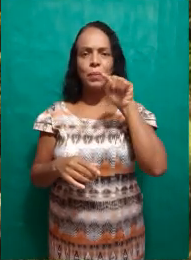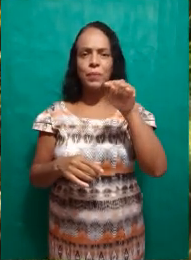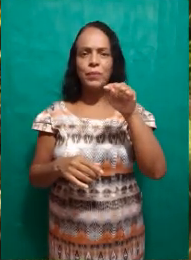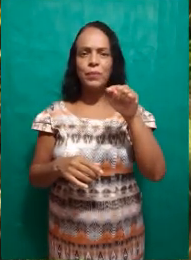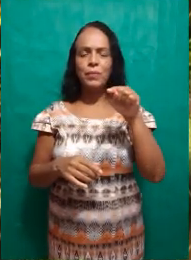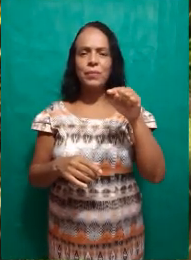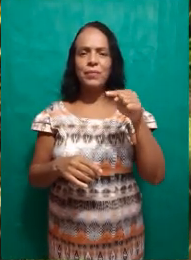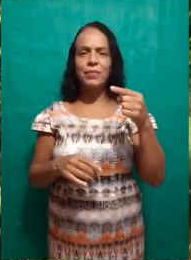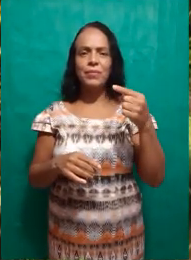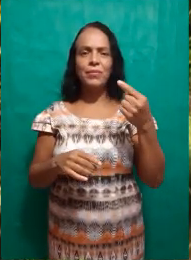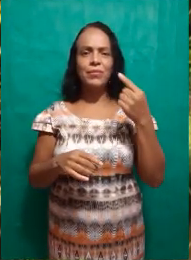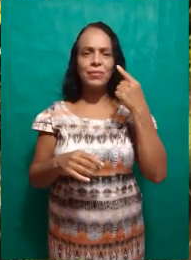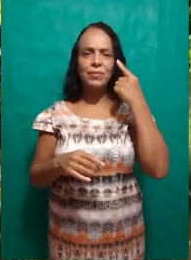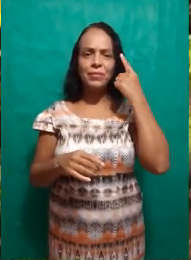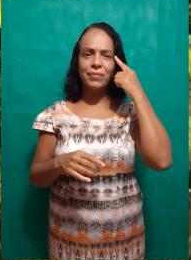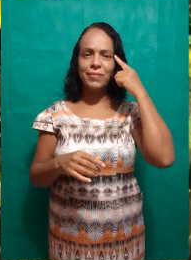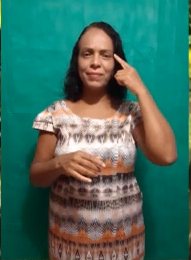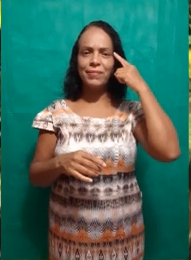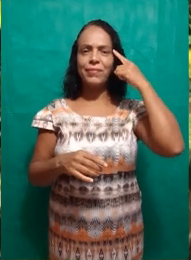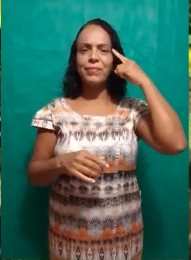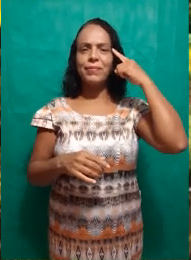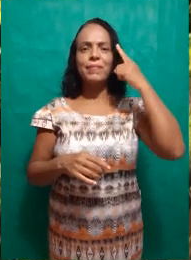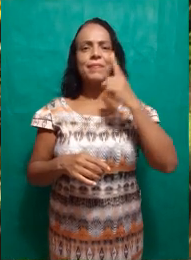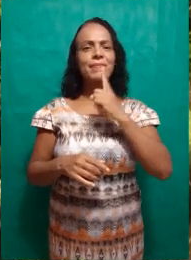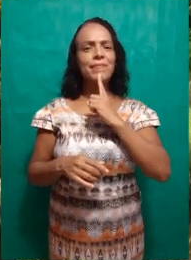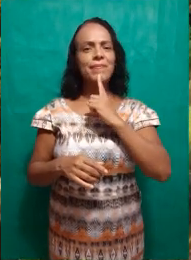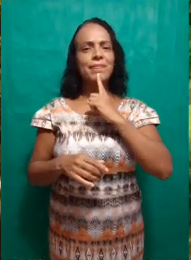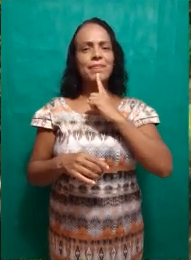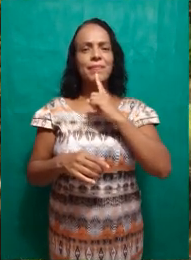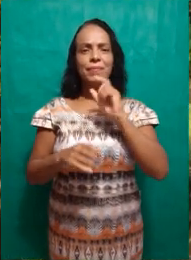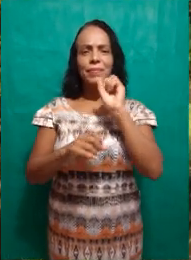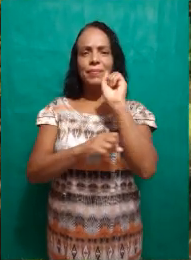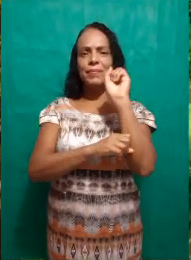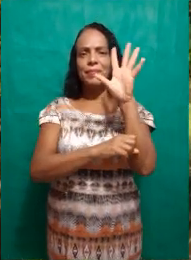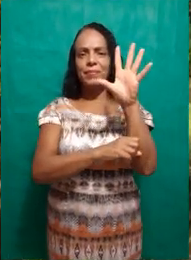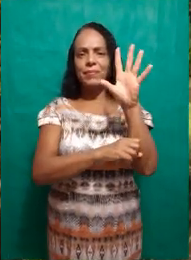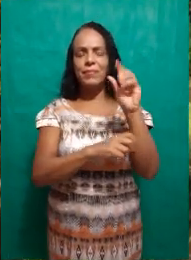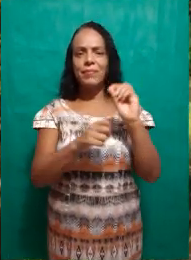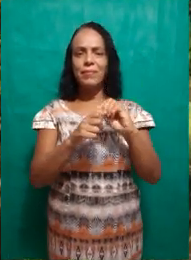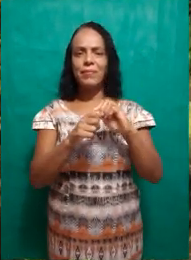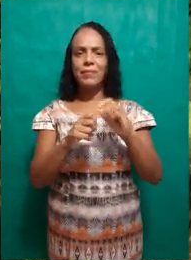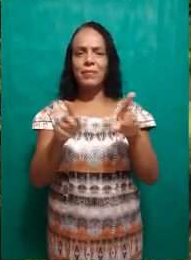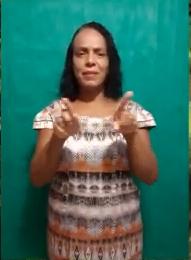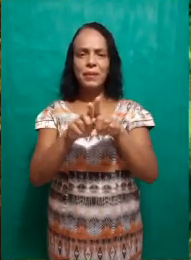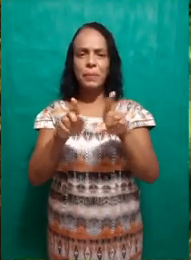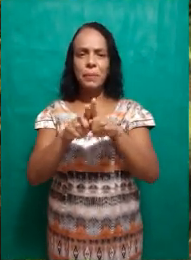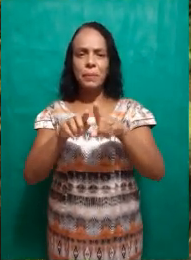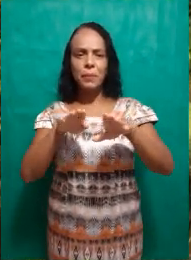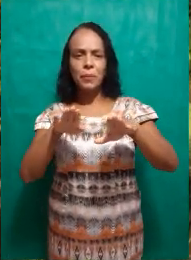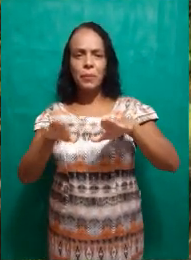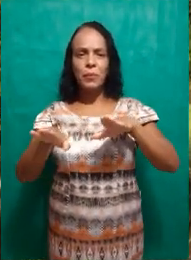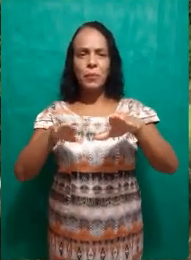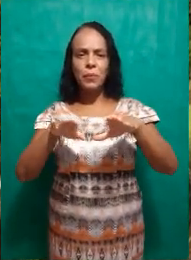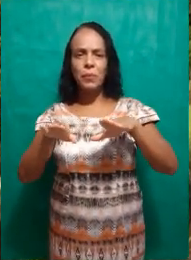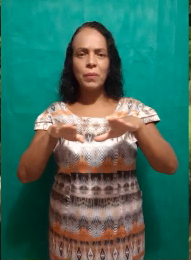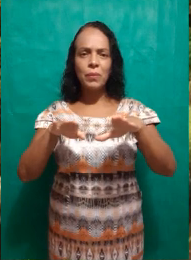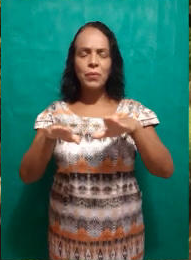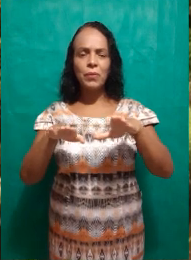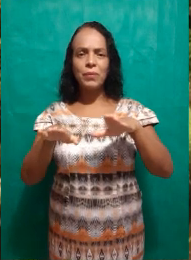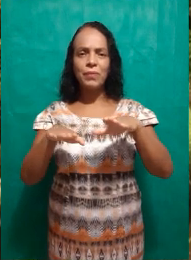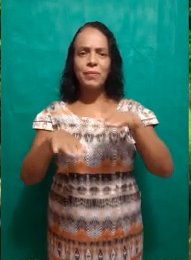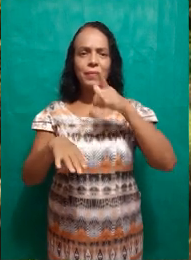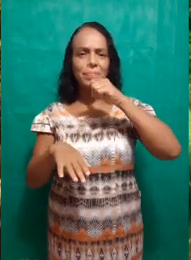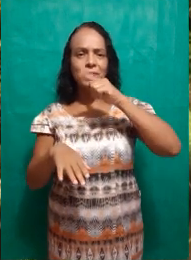assim está o baiado. Como fonte de inspiração, os